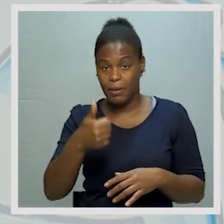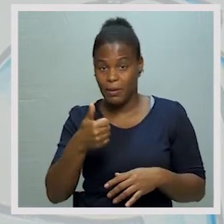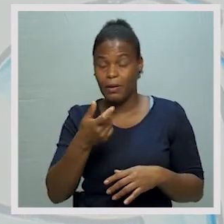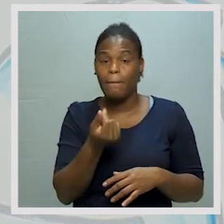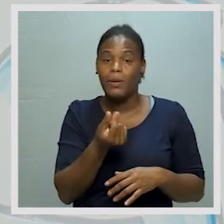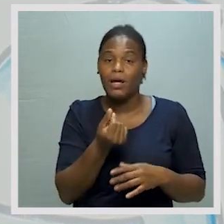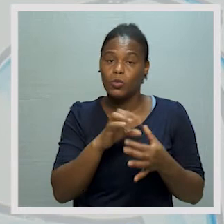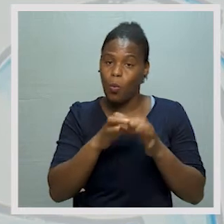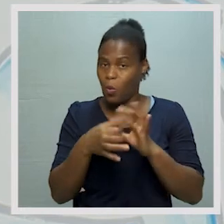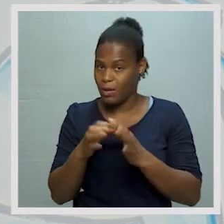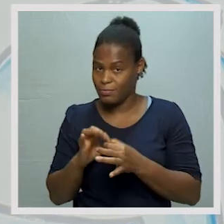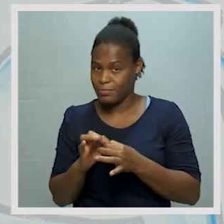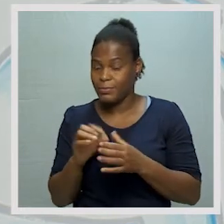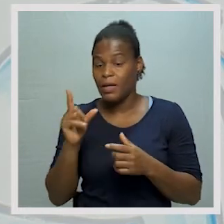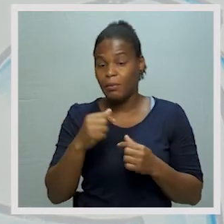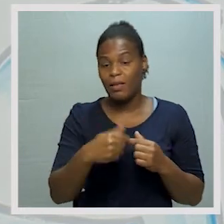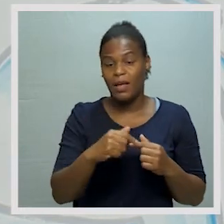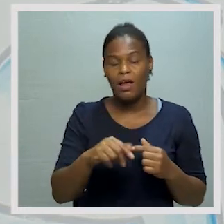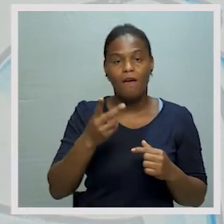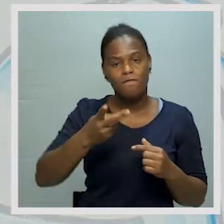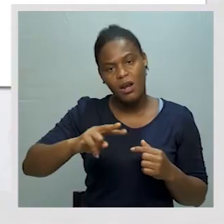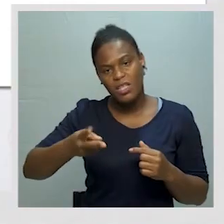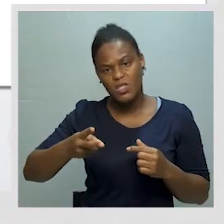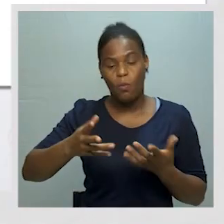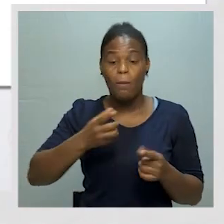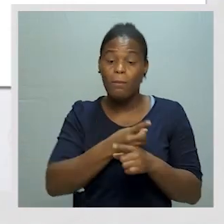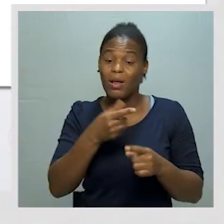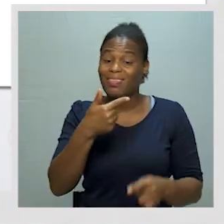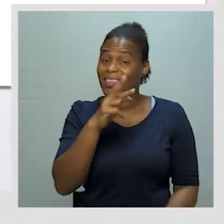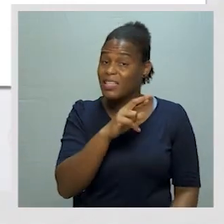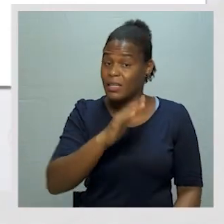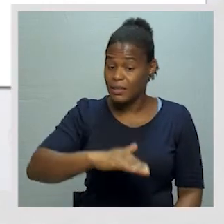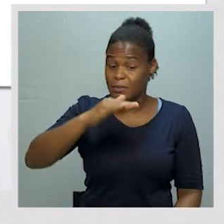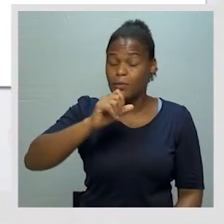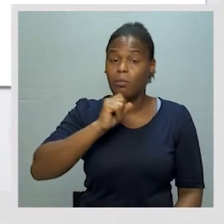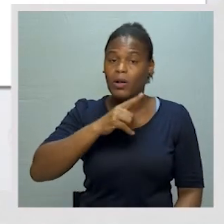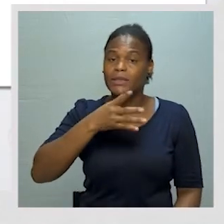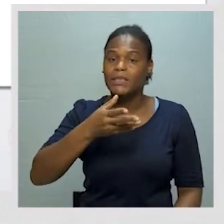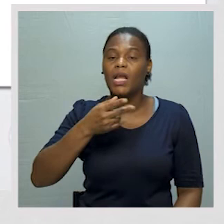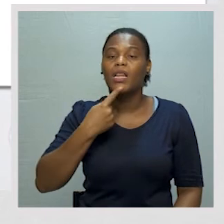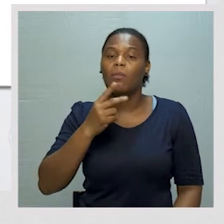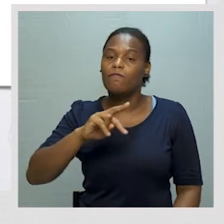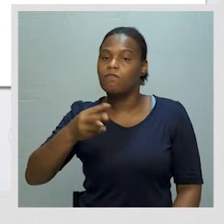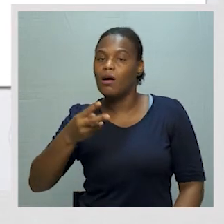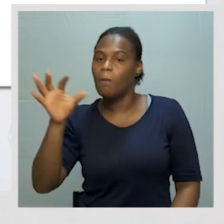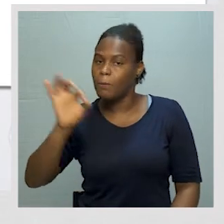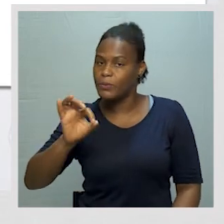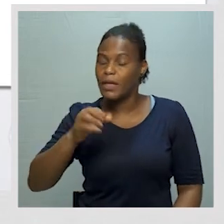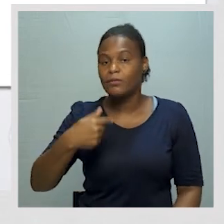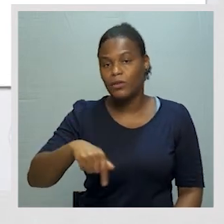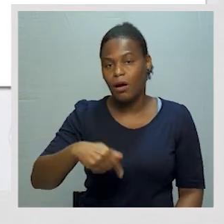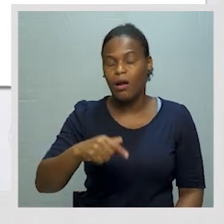a preços correntes. Aqui nós temos a variação, porque taxa de crescimento também podemos chamar de variação percentual,